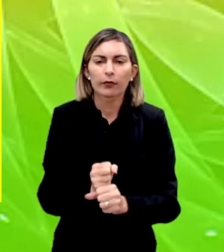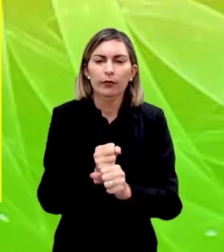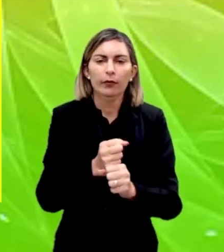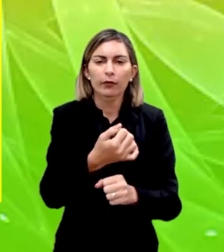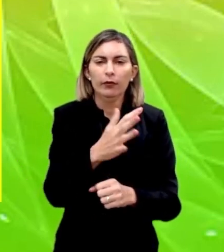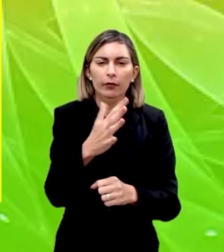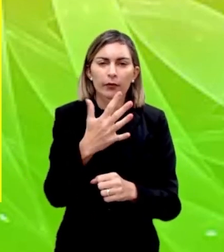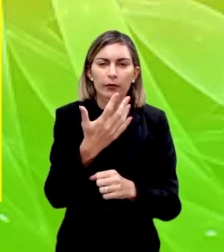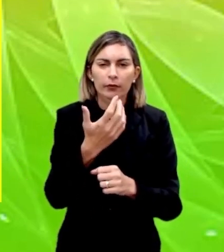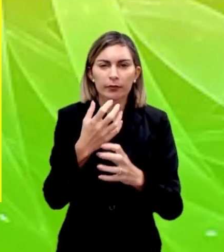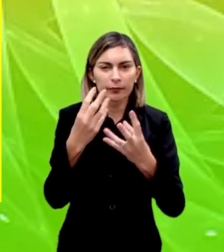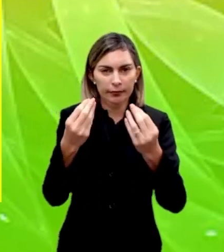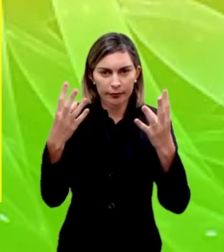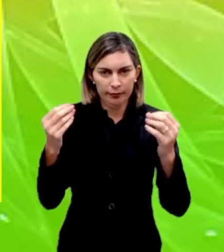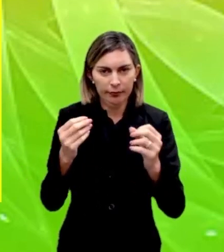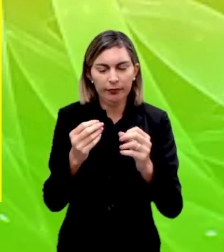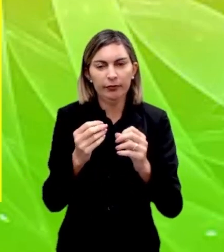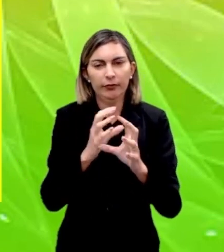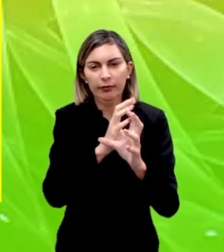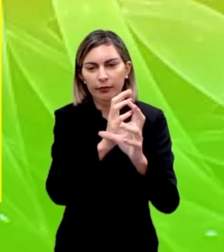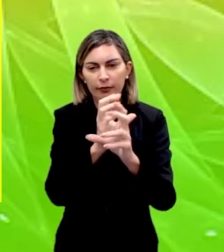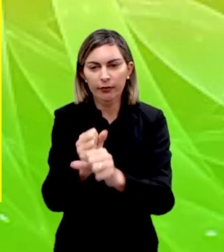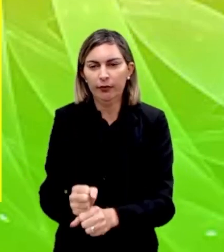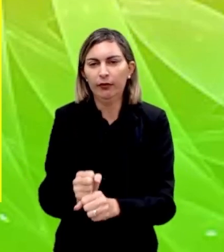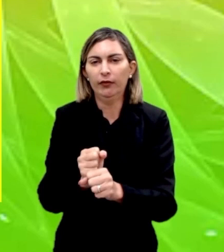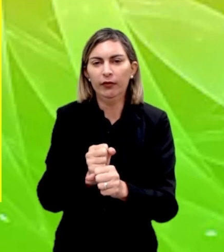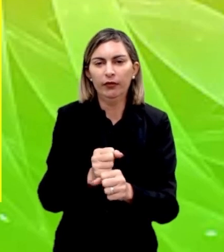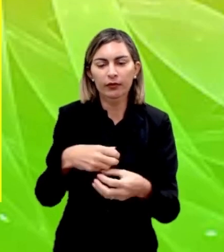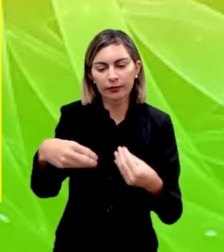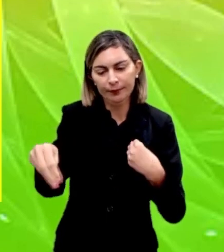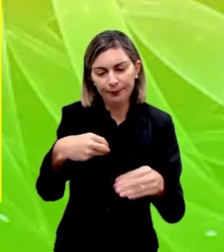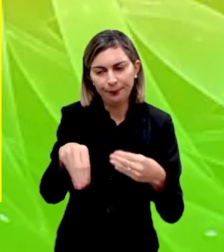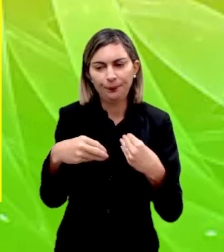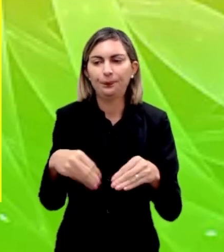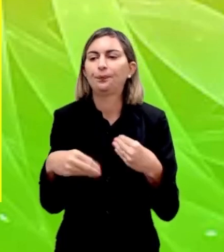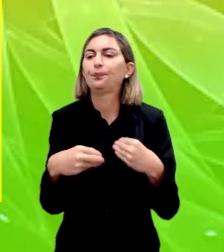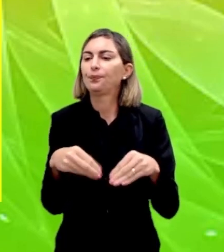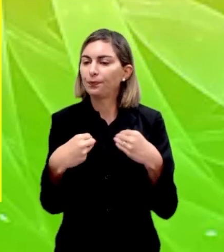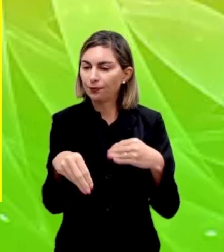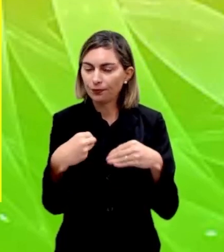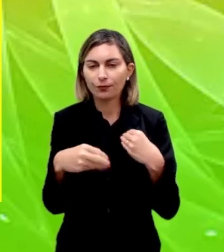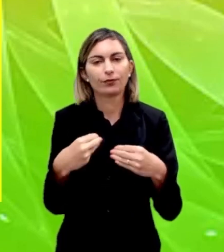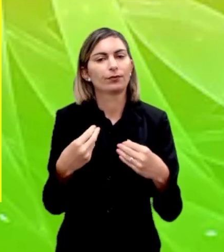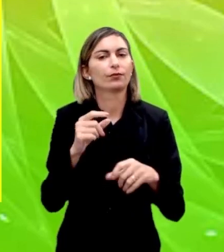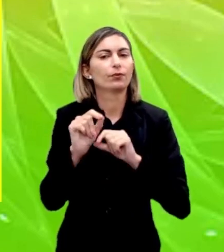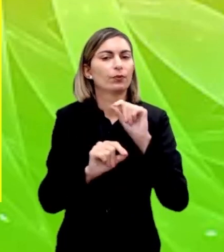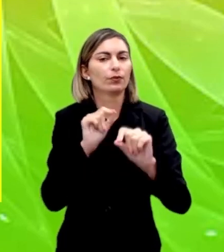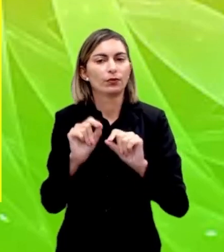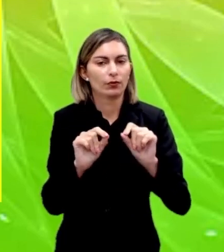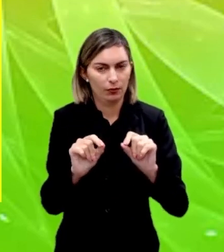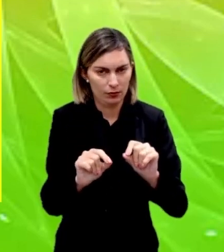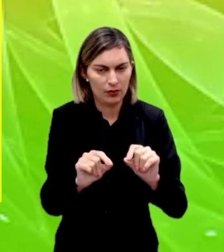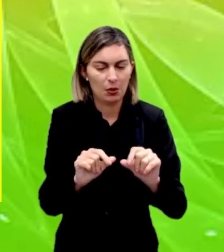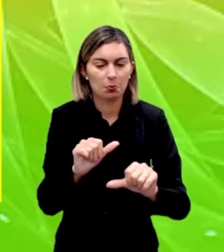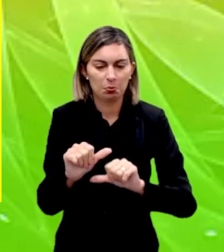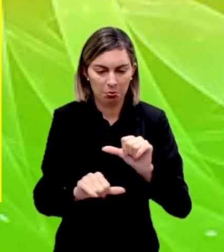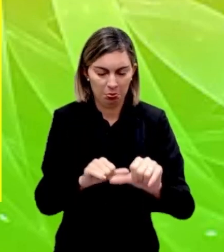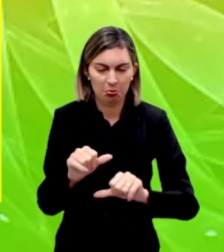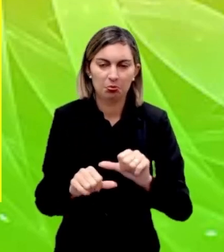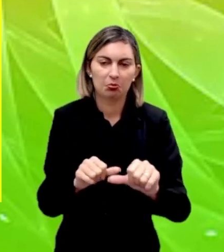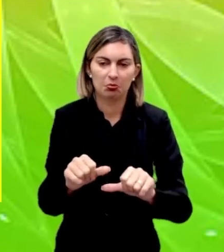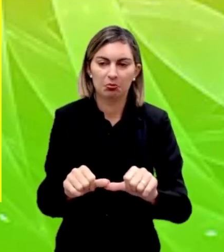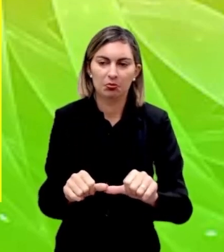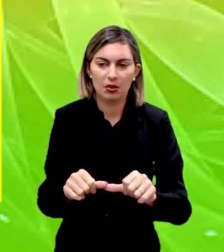quantidade muito grande de resíduos plásticos que sofrem